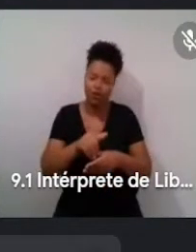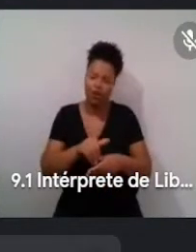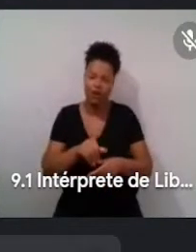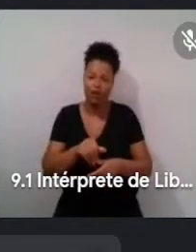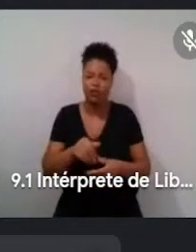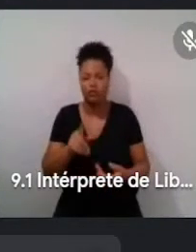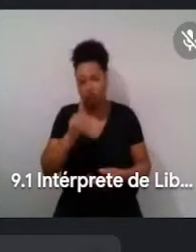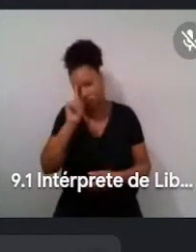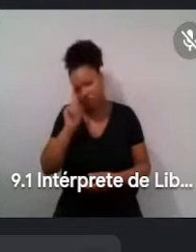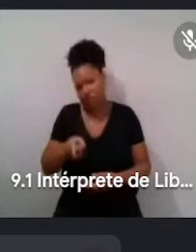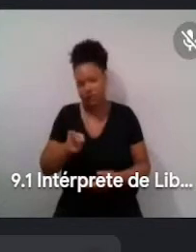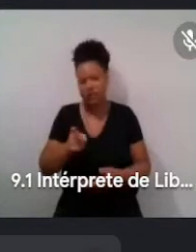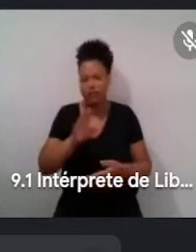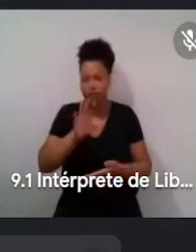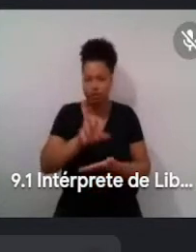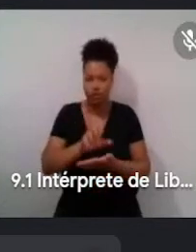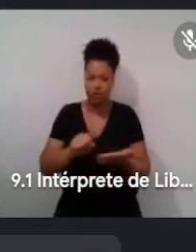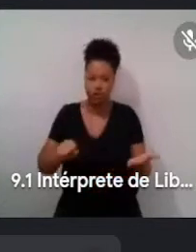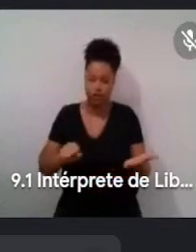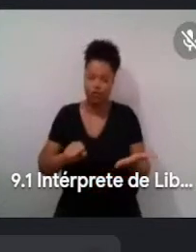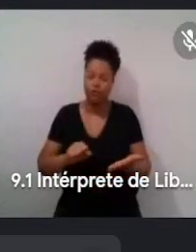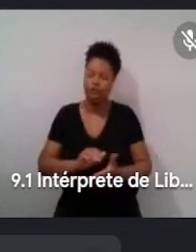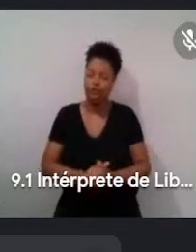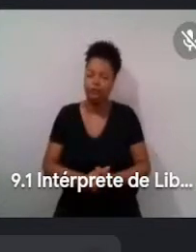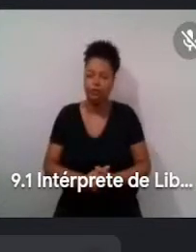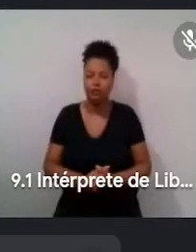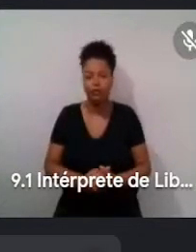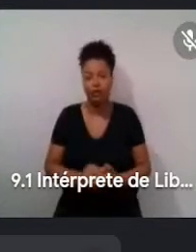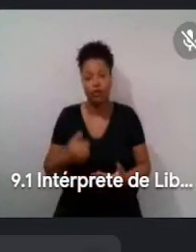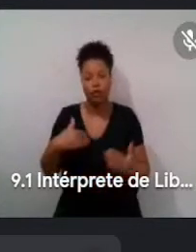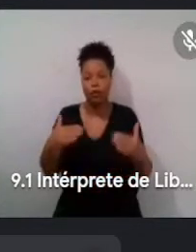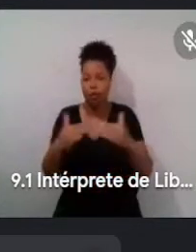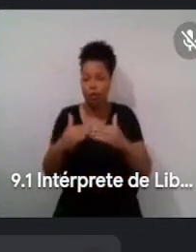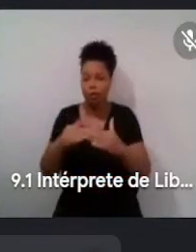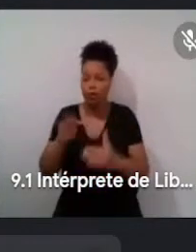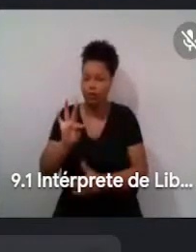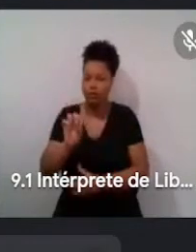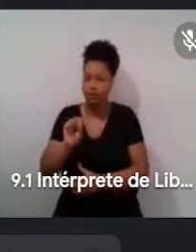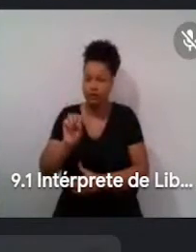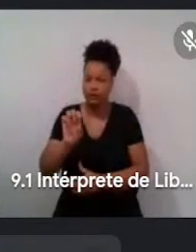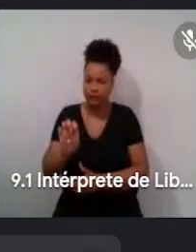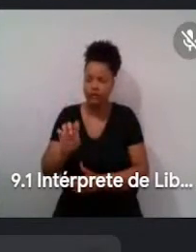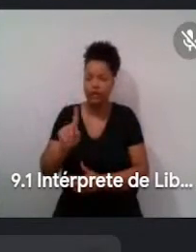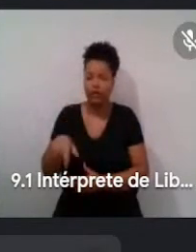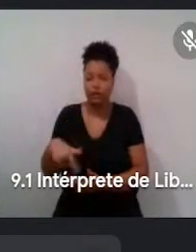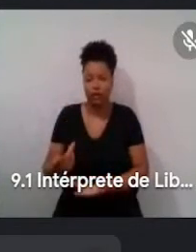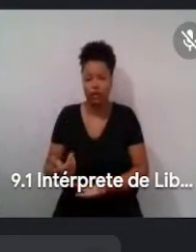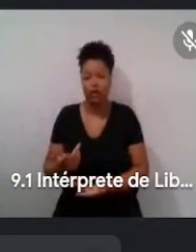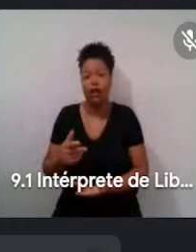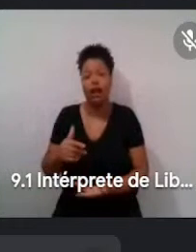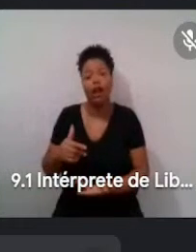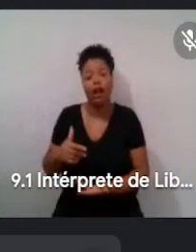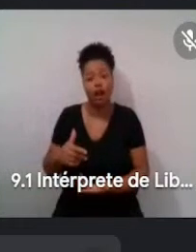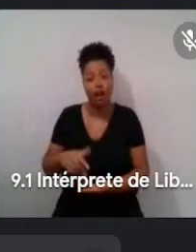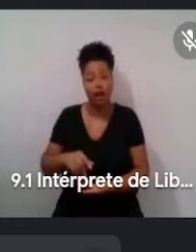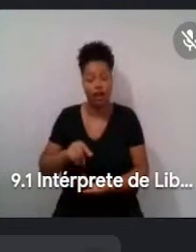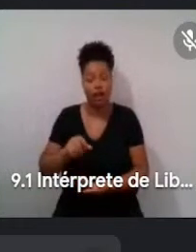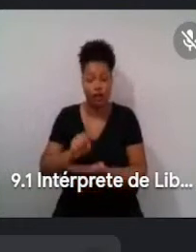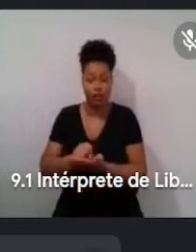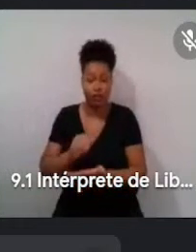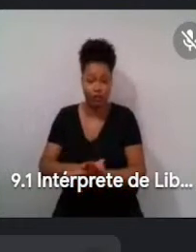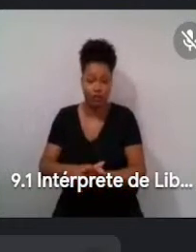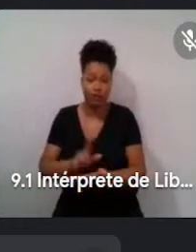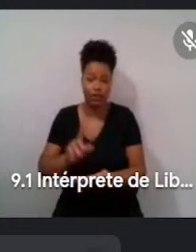né, além de seguir, logicamente, a jurisprudência, porque a legislação é taxativa de prever a multa só para caso de não